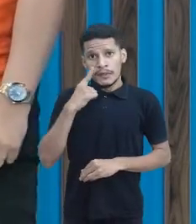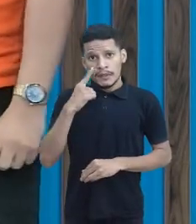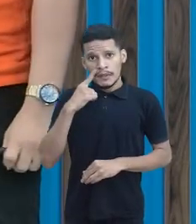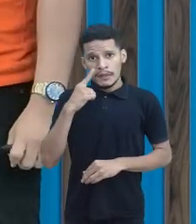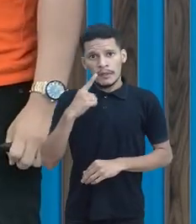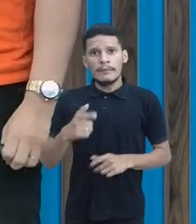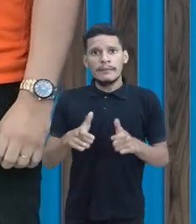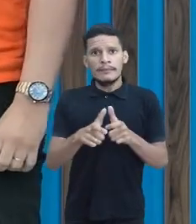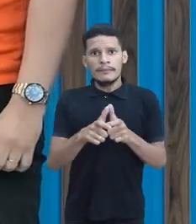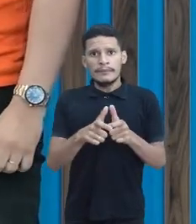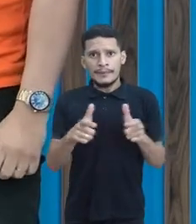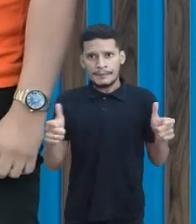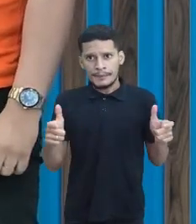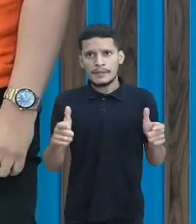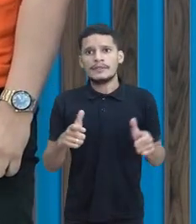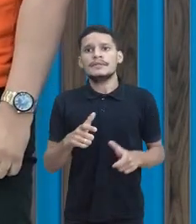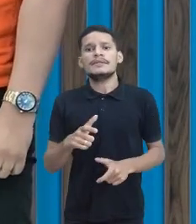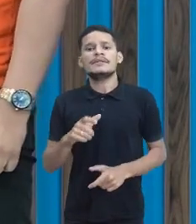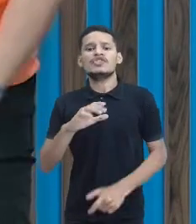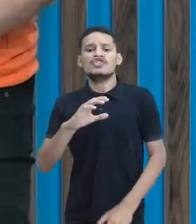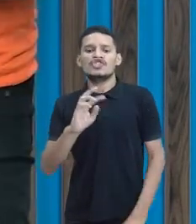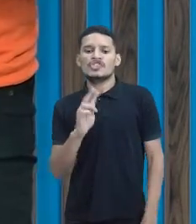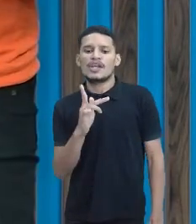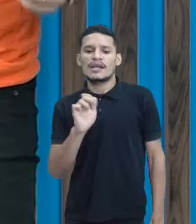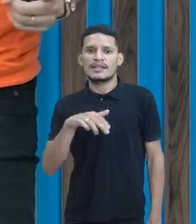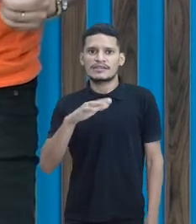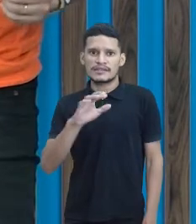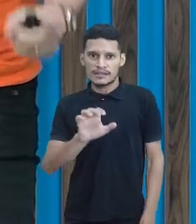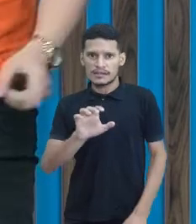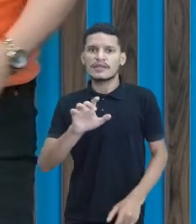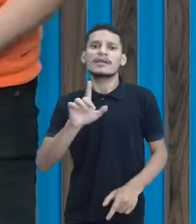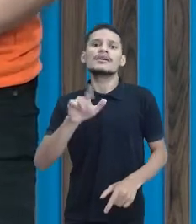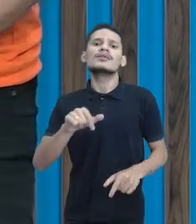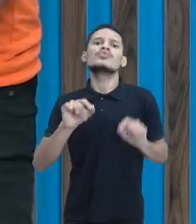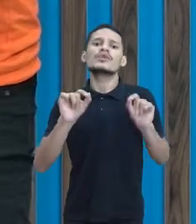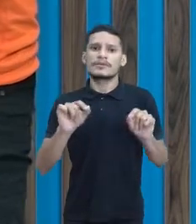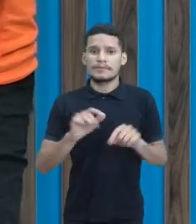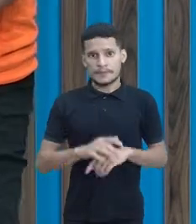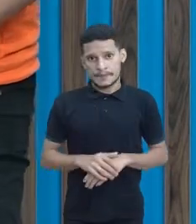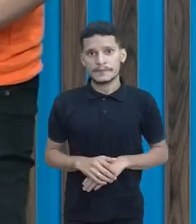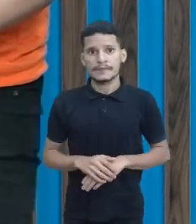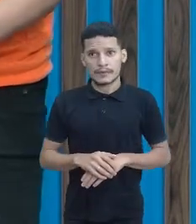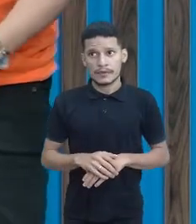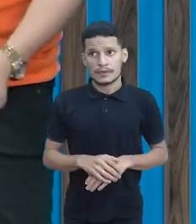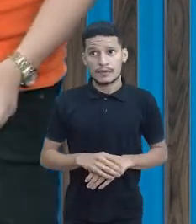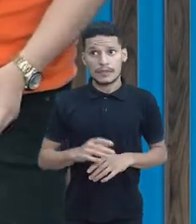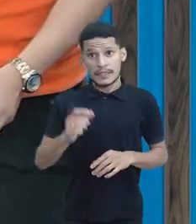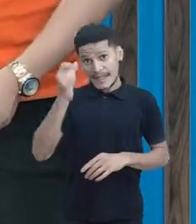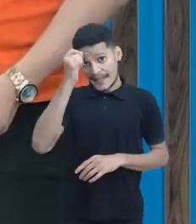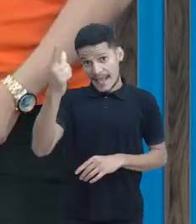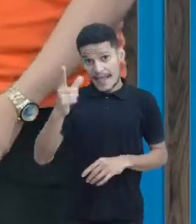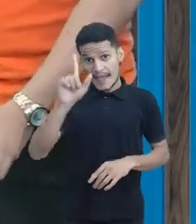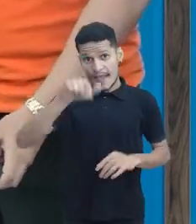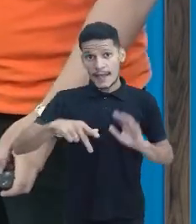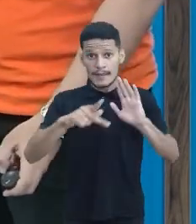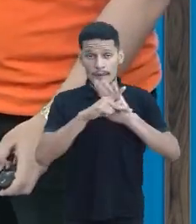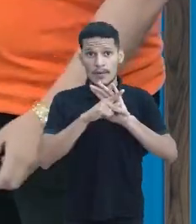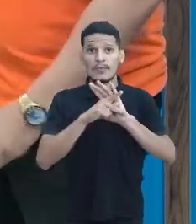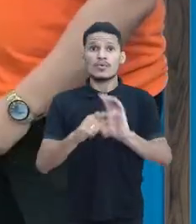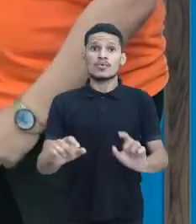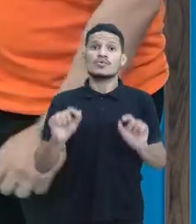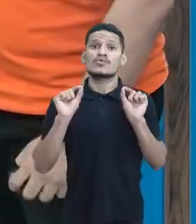big chance. Você sabe o que é chance? Big chance, tá? Então, qual é a nossa ideia aqui? A nossa